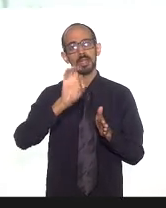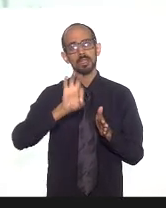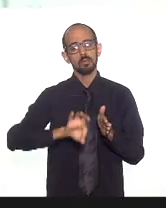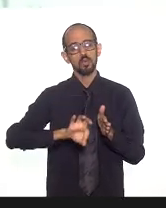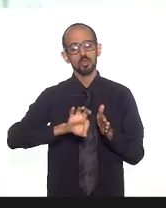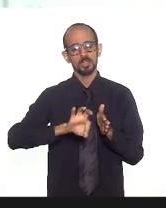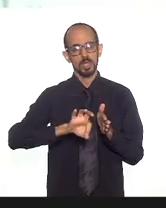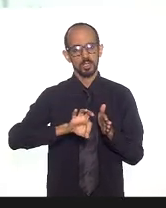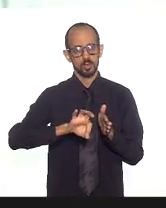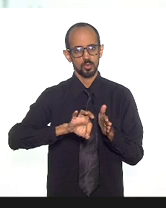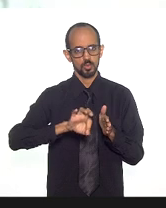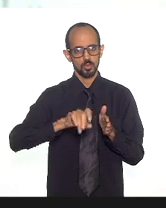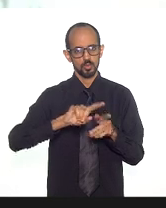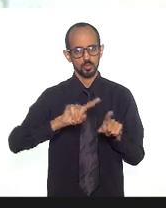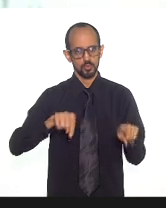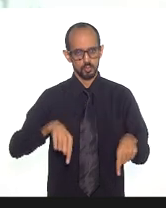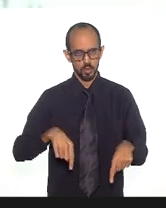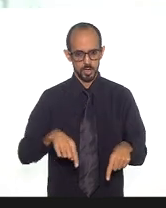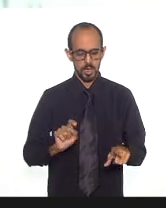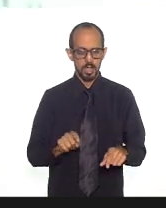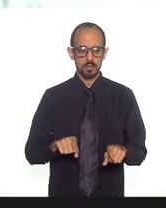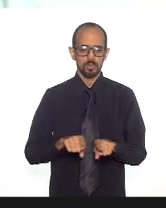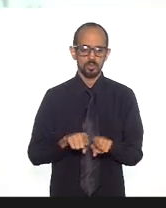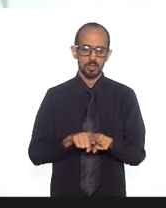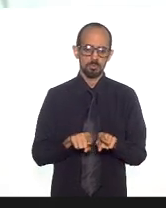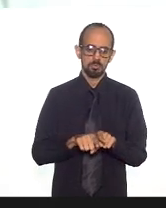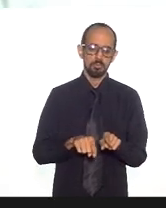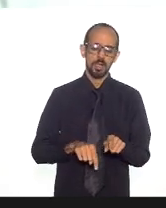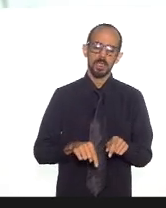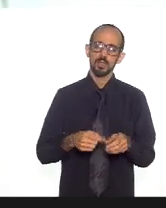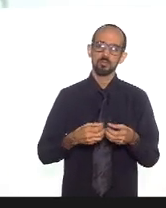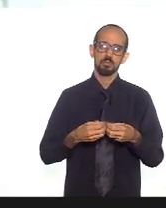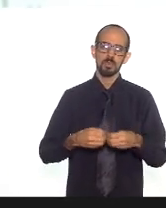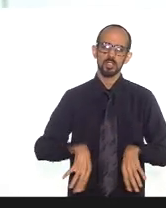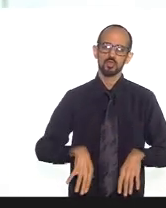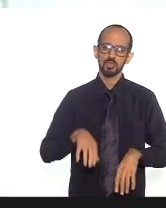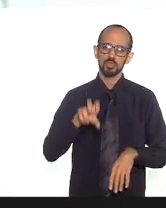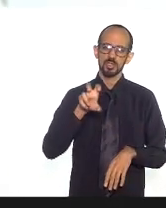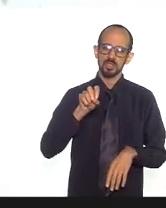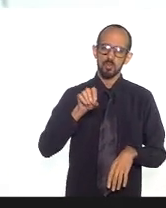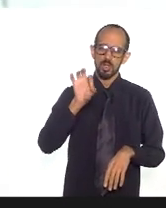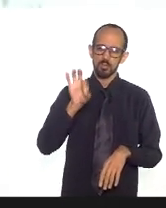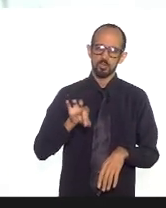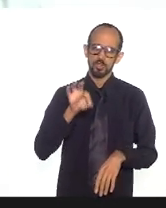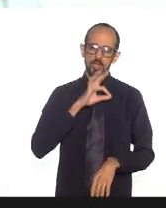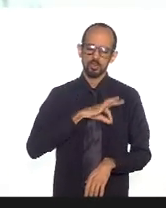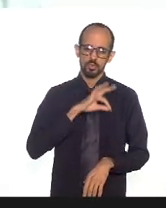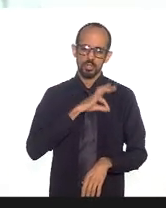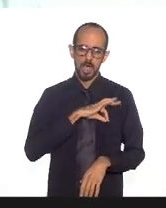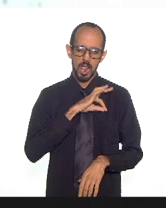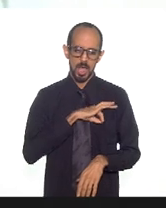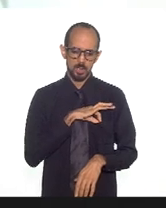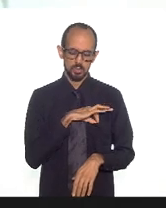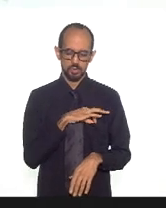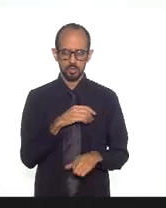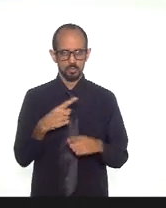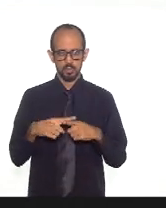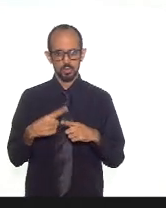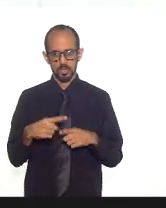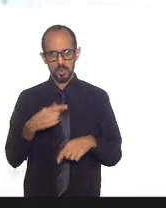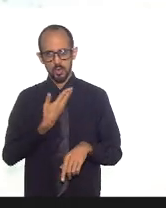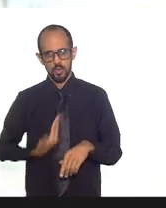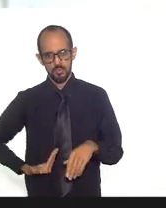quase 50% desde 2014, somando, né, a não reposição nem da inflação por parte do governo do Estado e